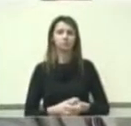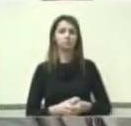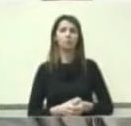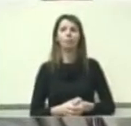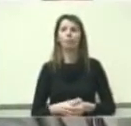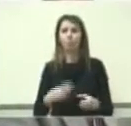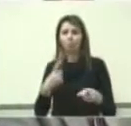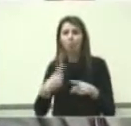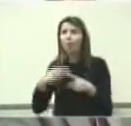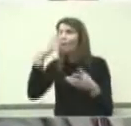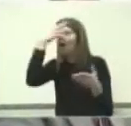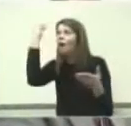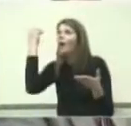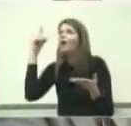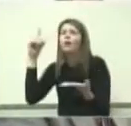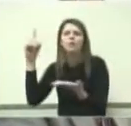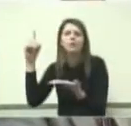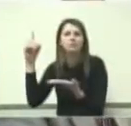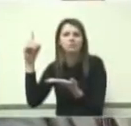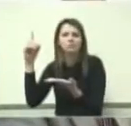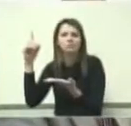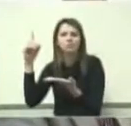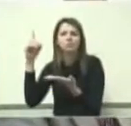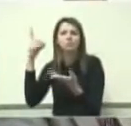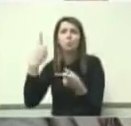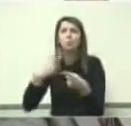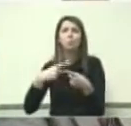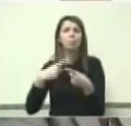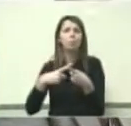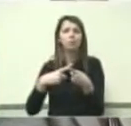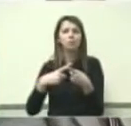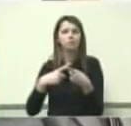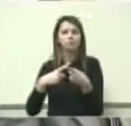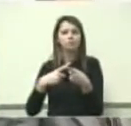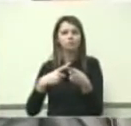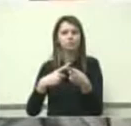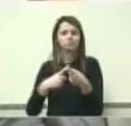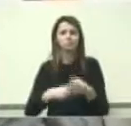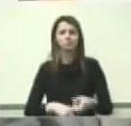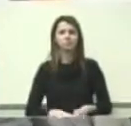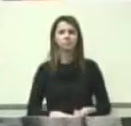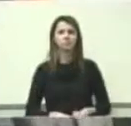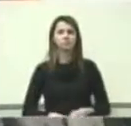porque esquecesse-me de mim nos seus dias